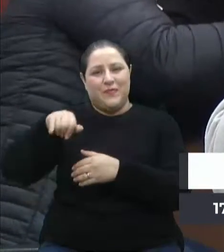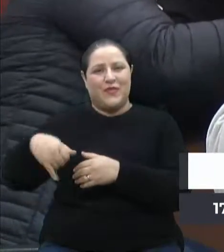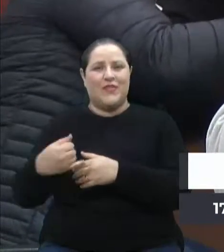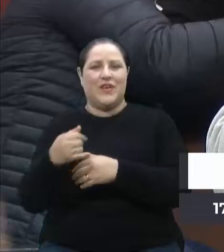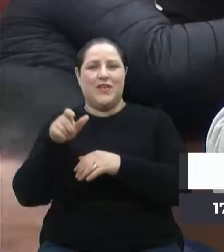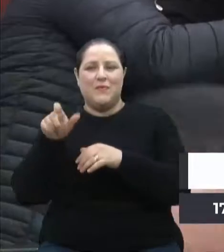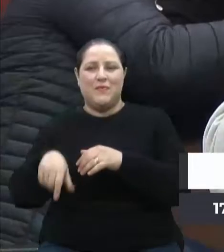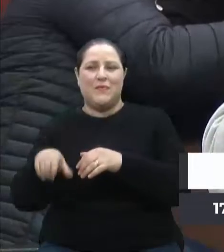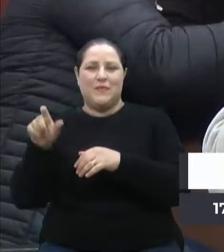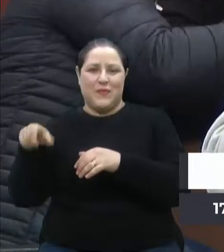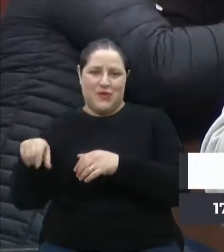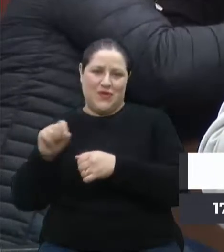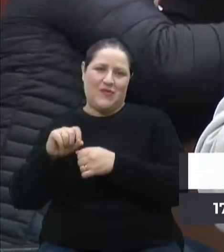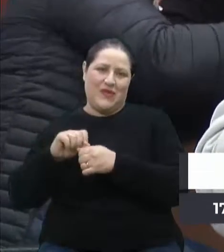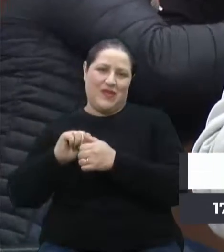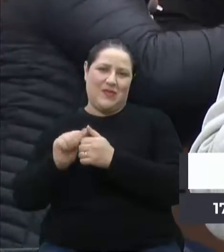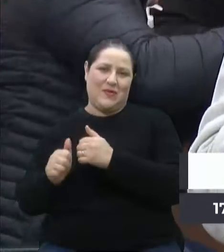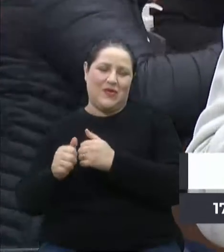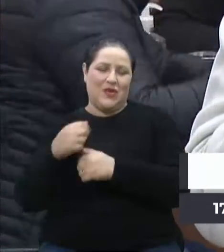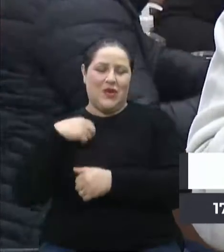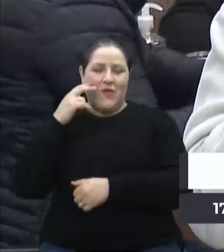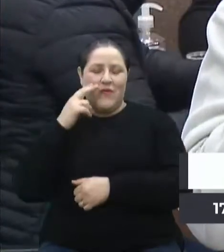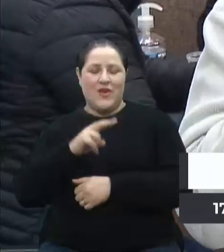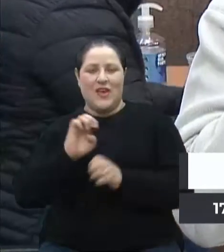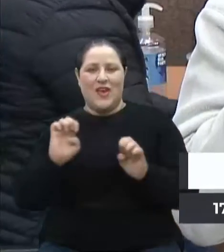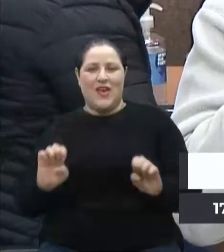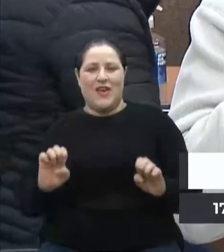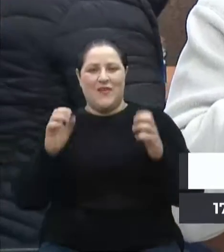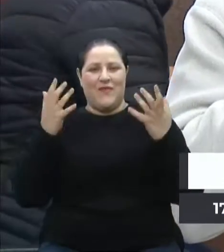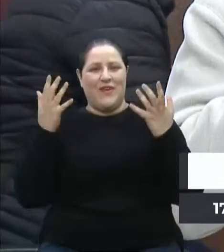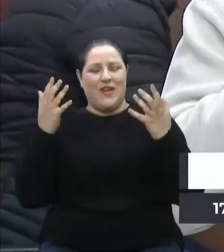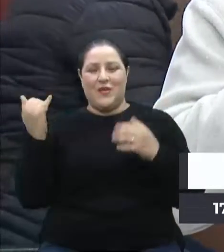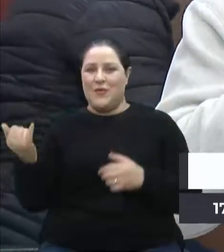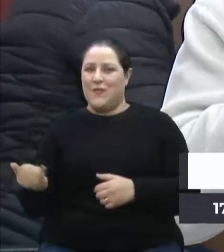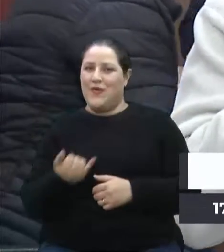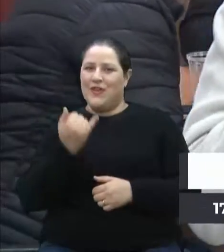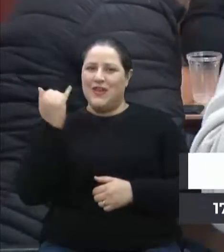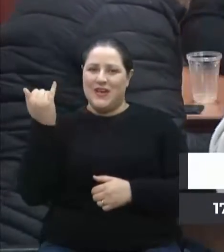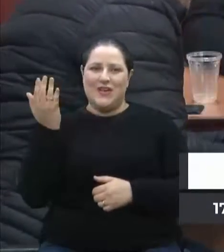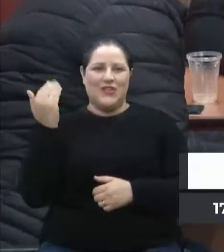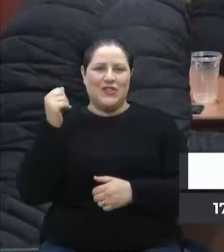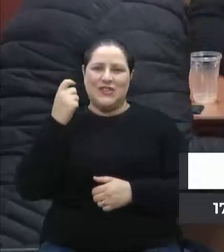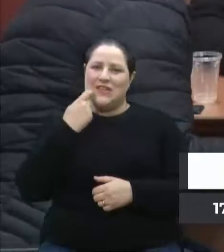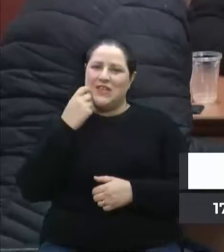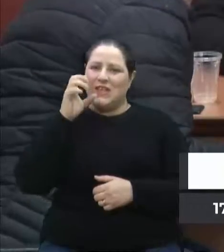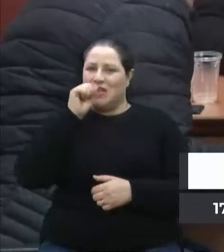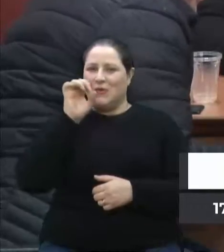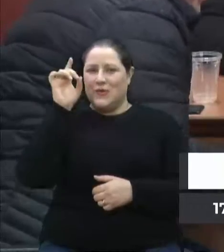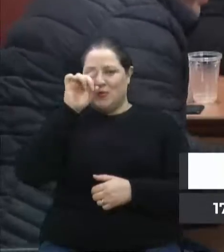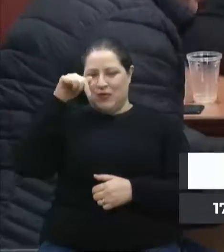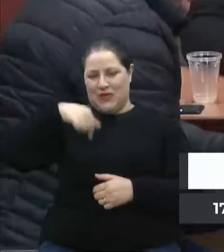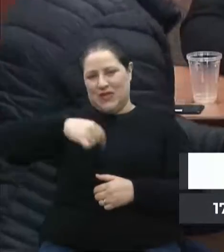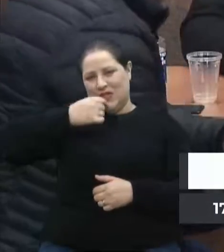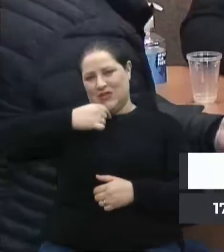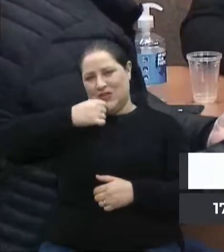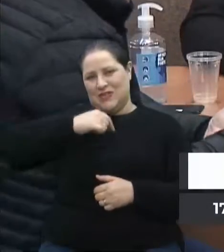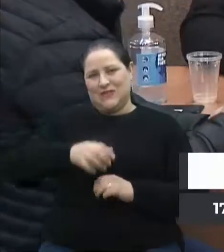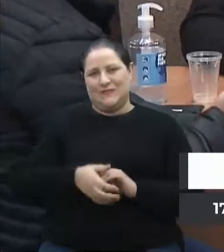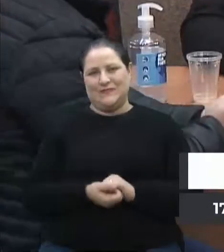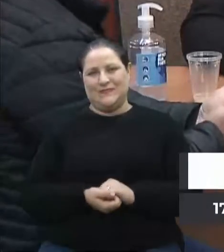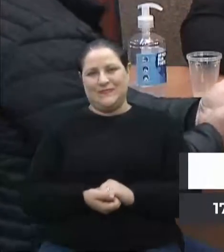pratiquem o esporte então eu vi um evento importantíssimo neste final de semana em Caxias com seu da